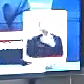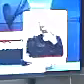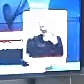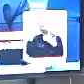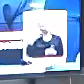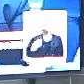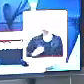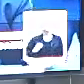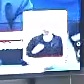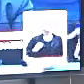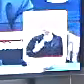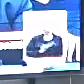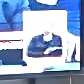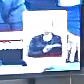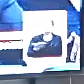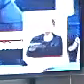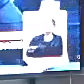participação